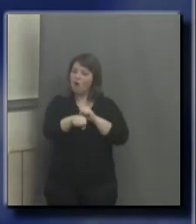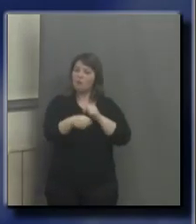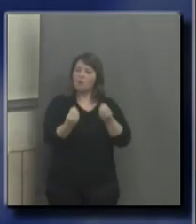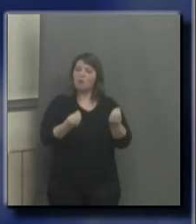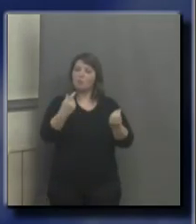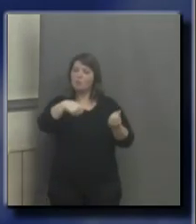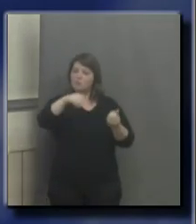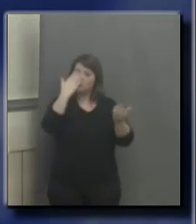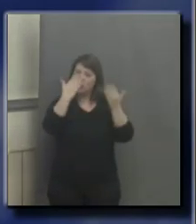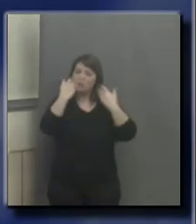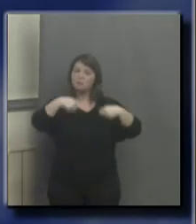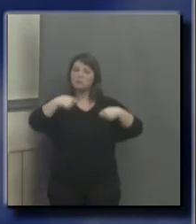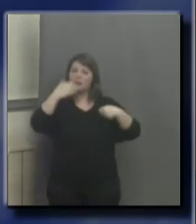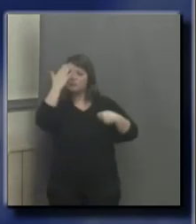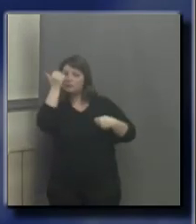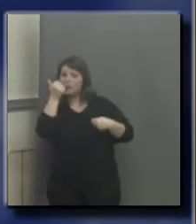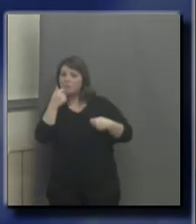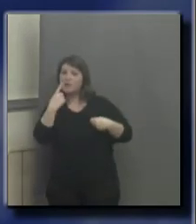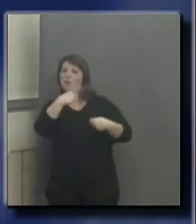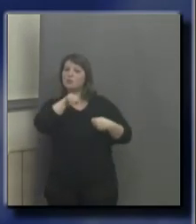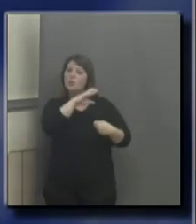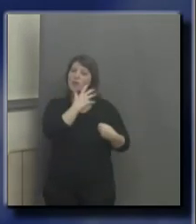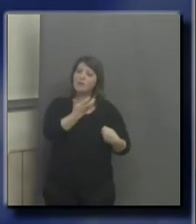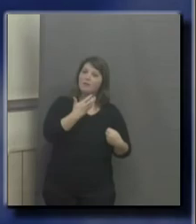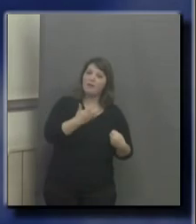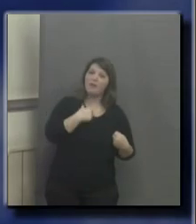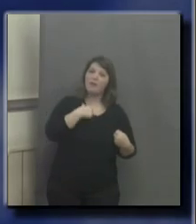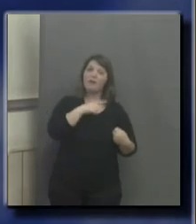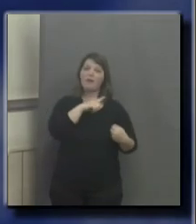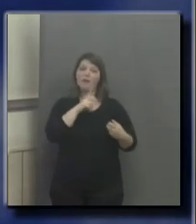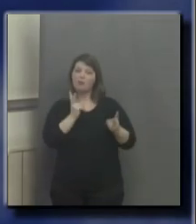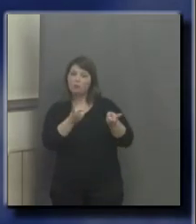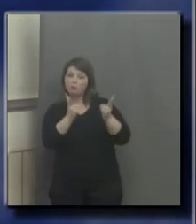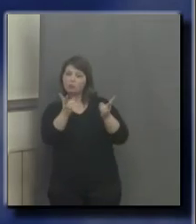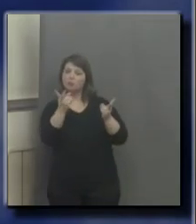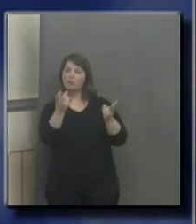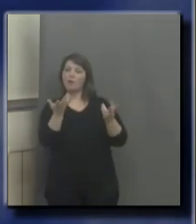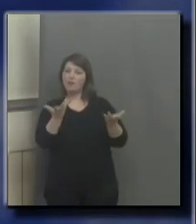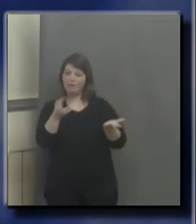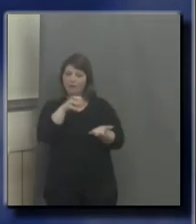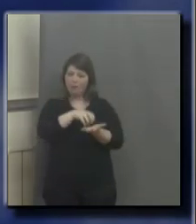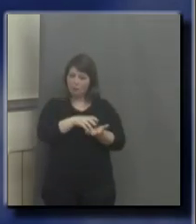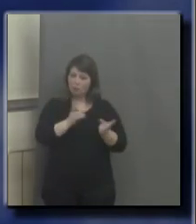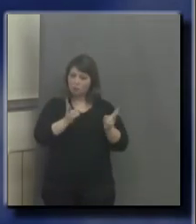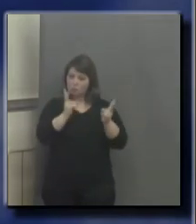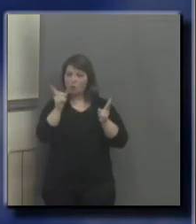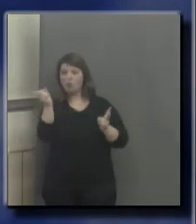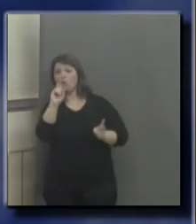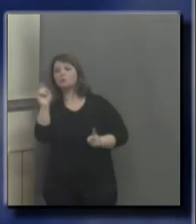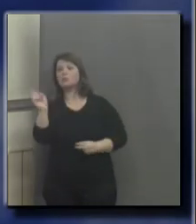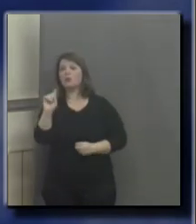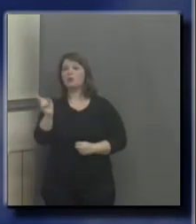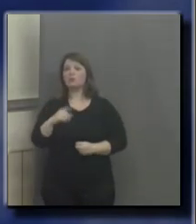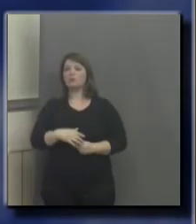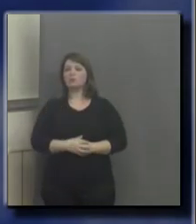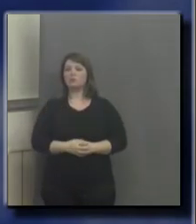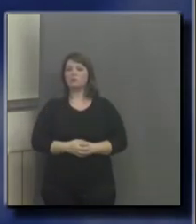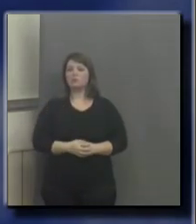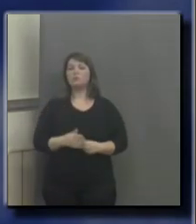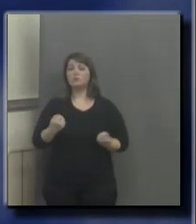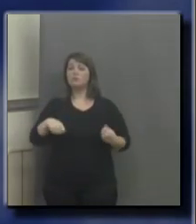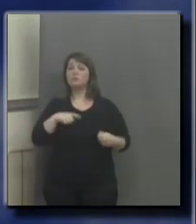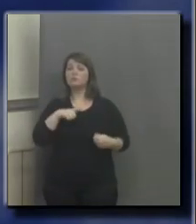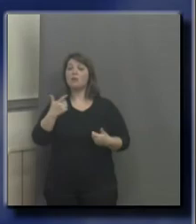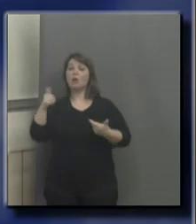saiba? Ou queremos continuar tendo um núcleo comum e ênfases curriculares, ou não?